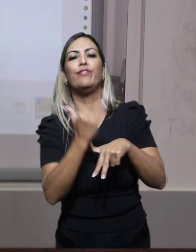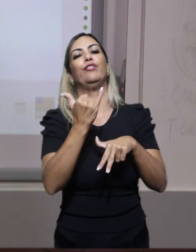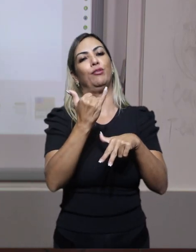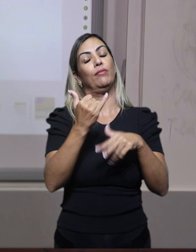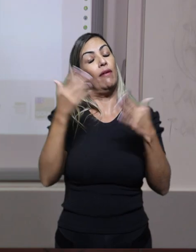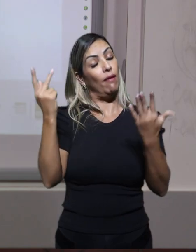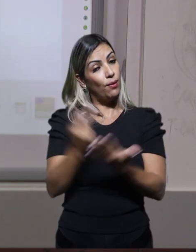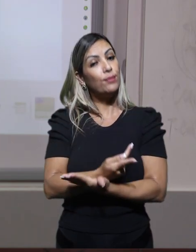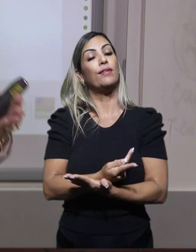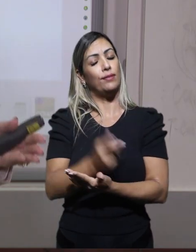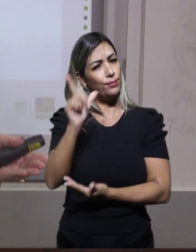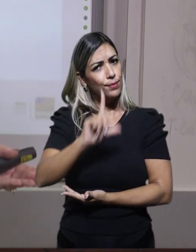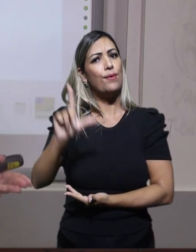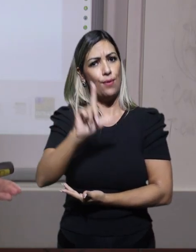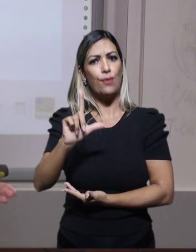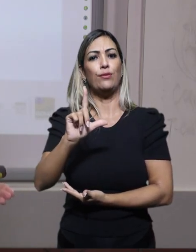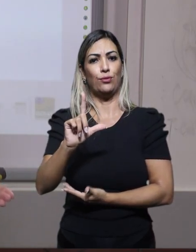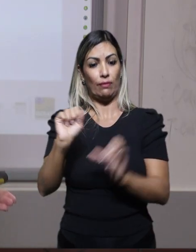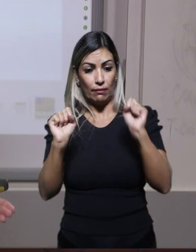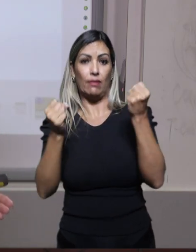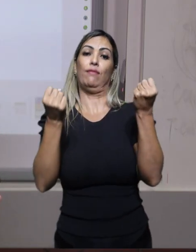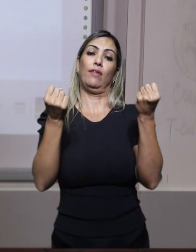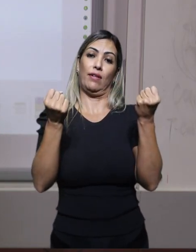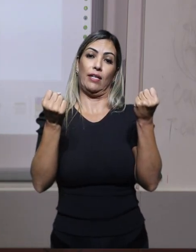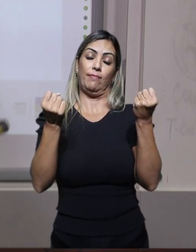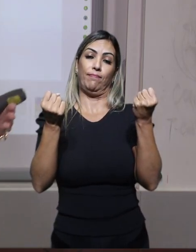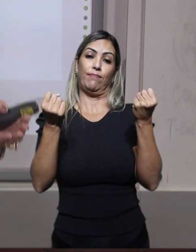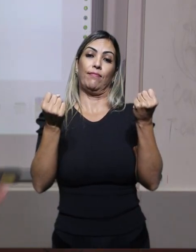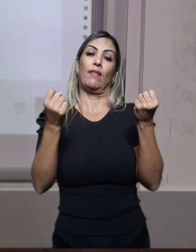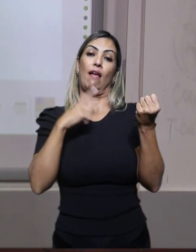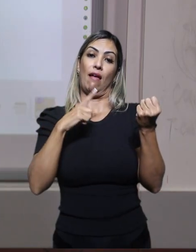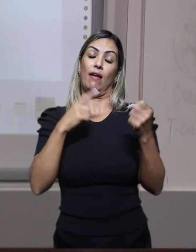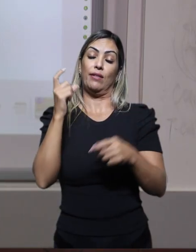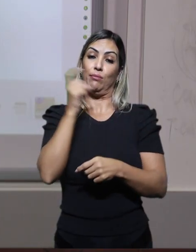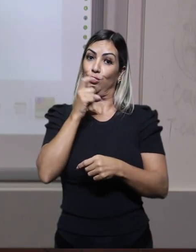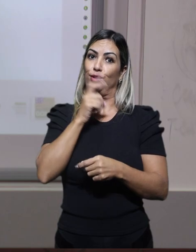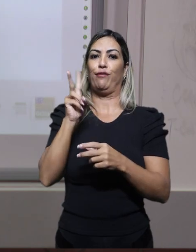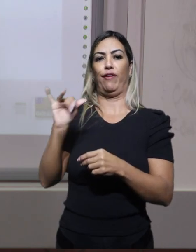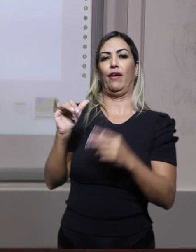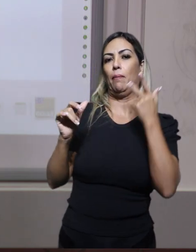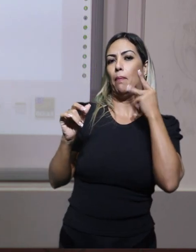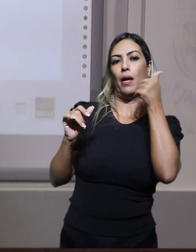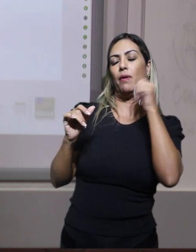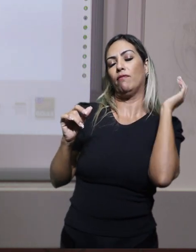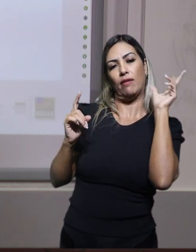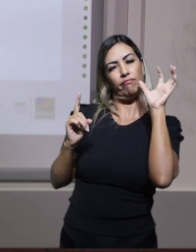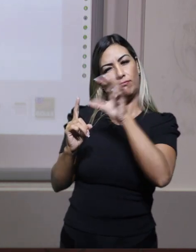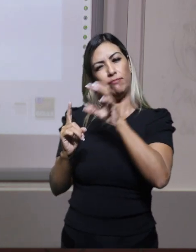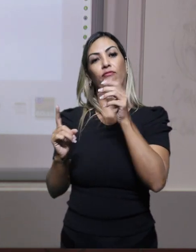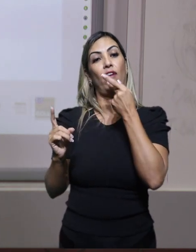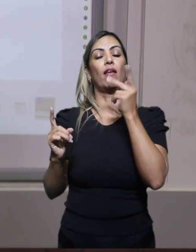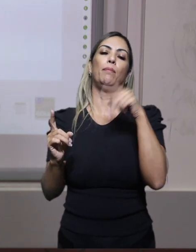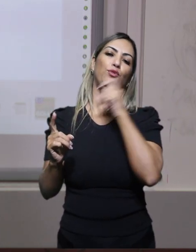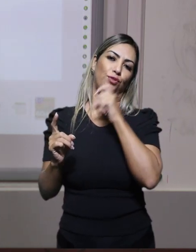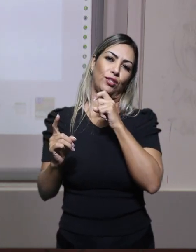que, eventualmente, claro, com o intuito de se defender, ela seja desmentida. Então, é muito importante que você